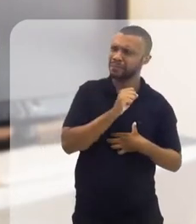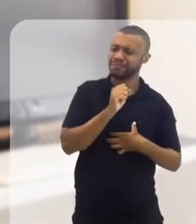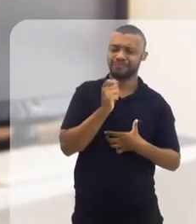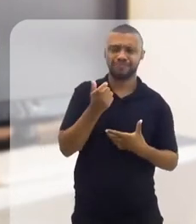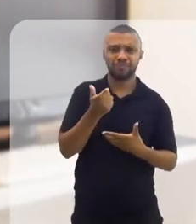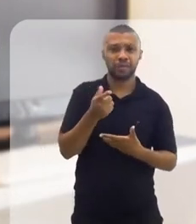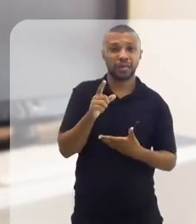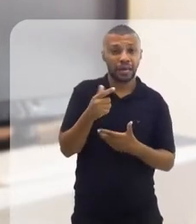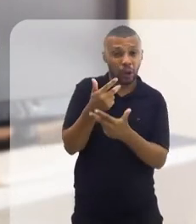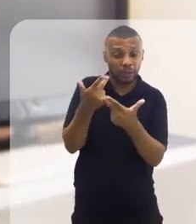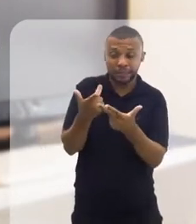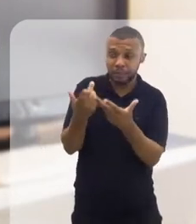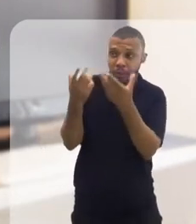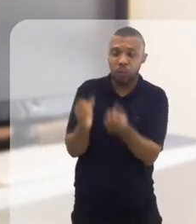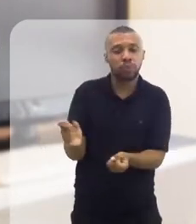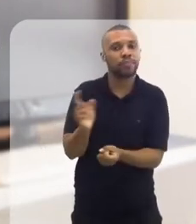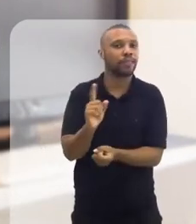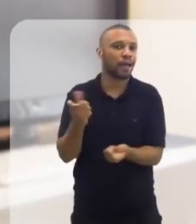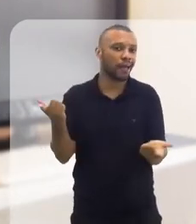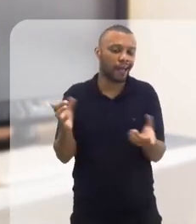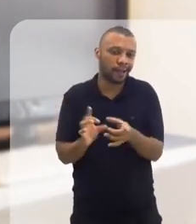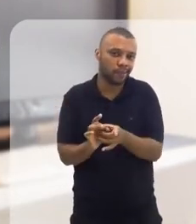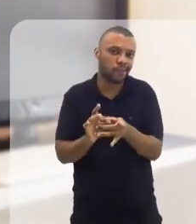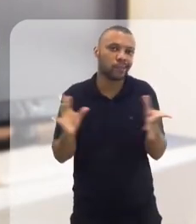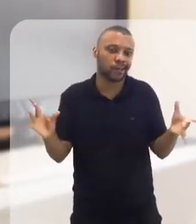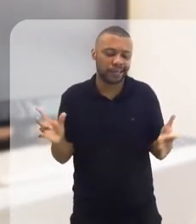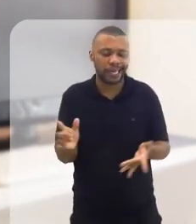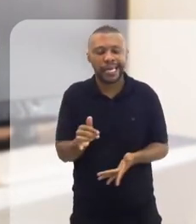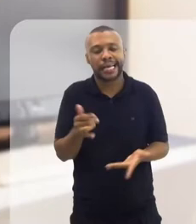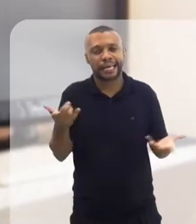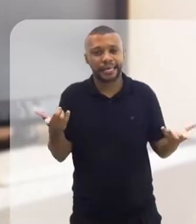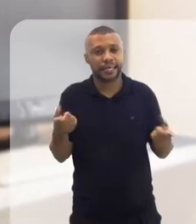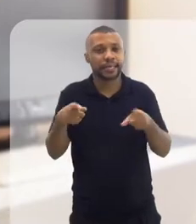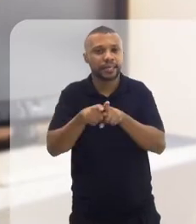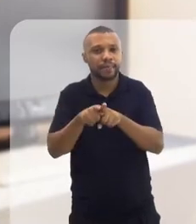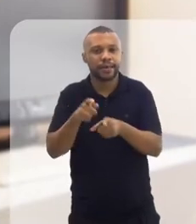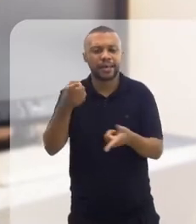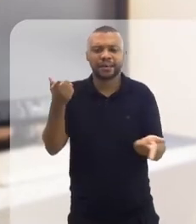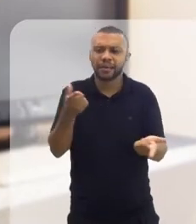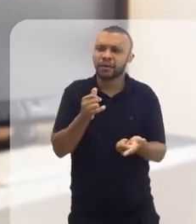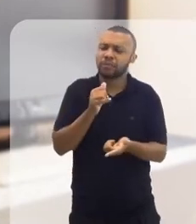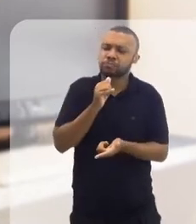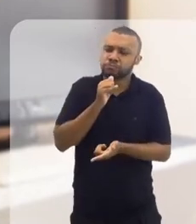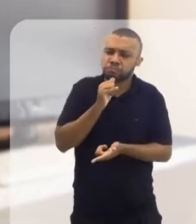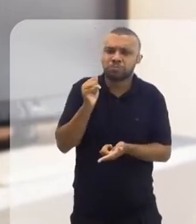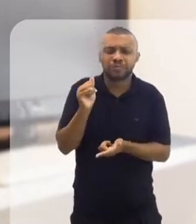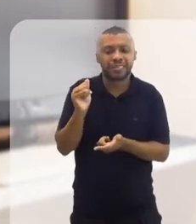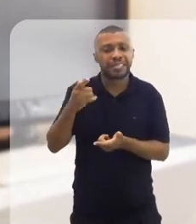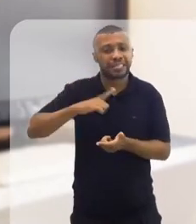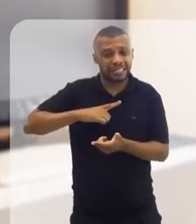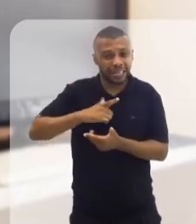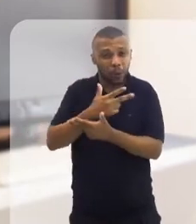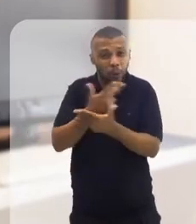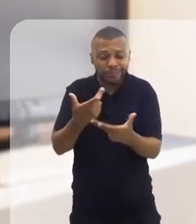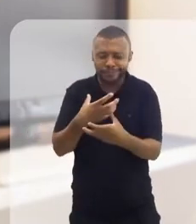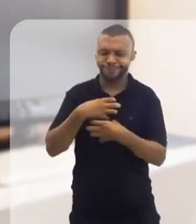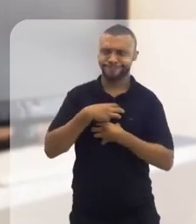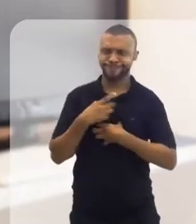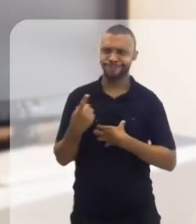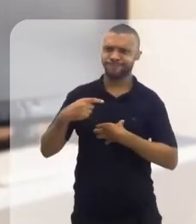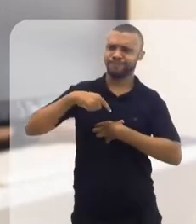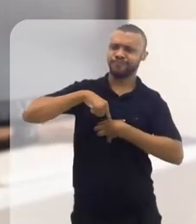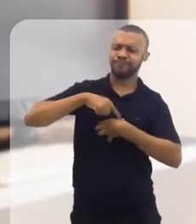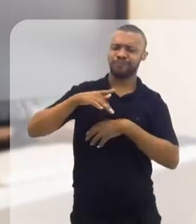aturar. E nesse sentido é libertador, mas é um pouco também frustrante você pensar que passou por tanta coisa e você nem sabia que estava passando, mas